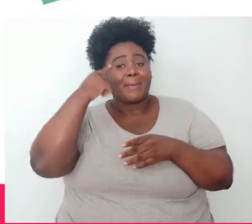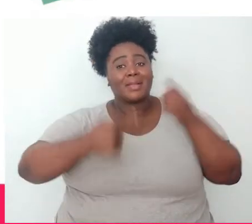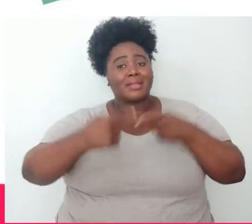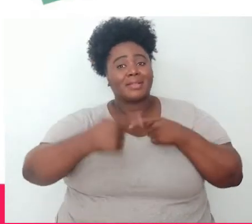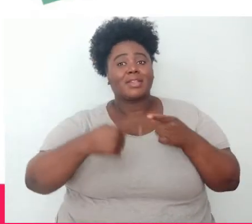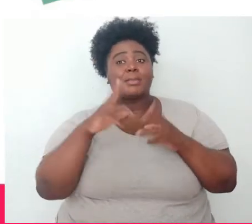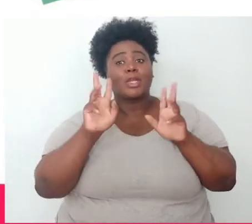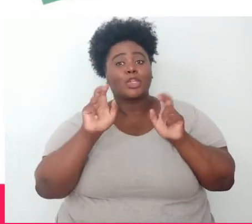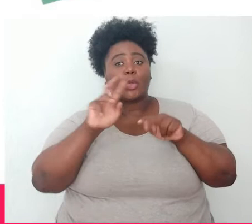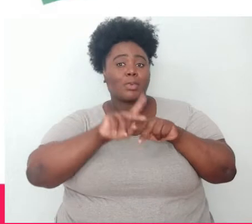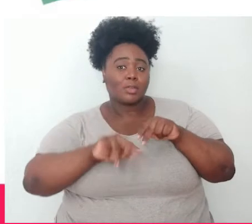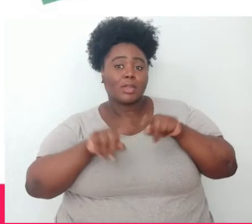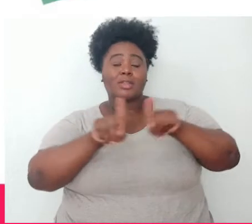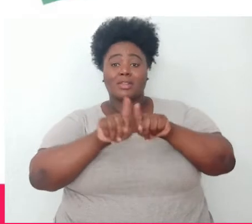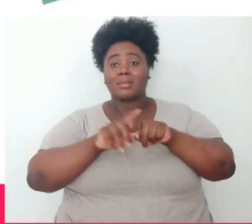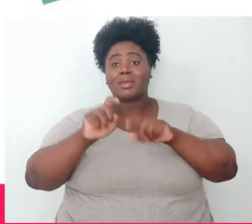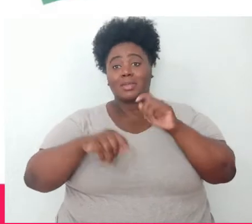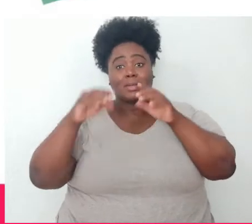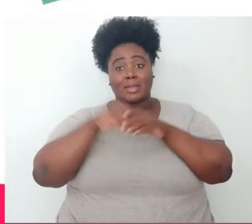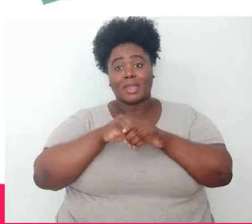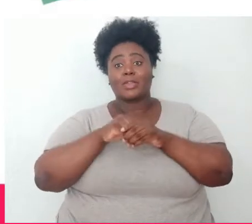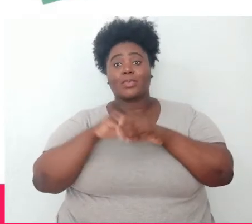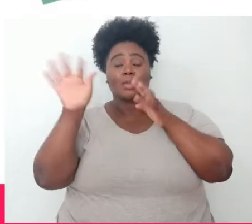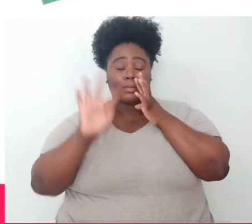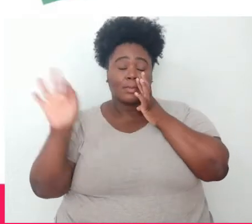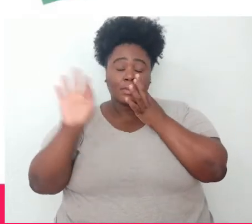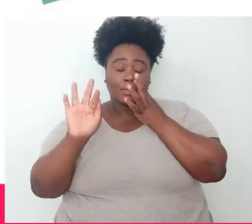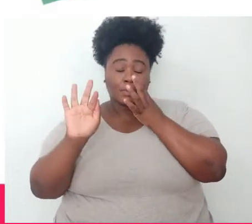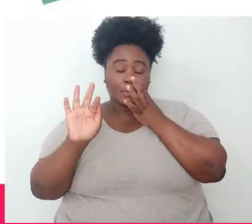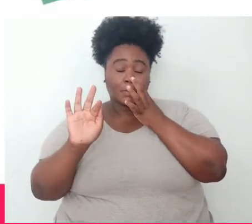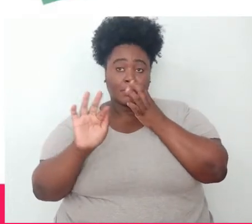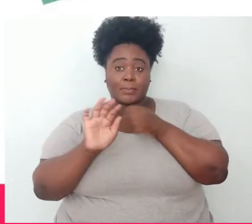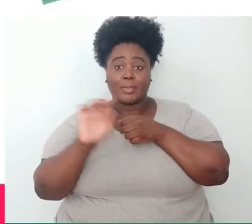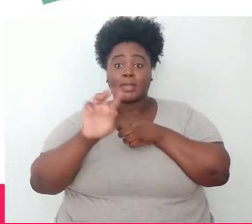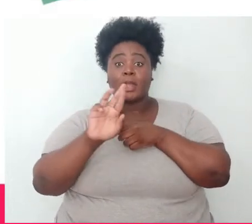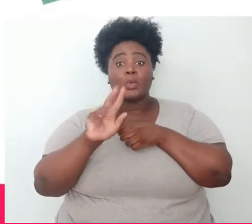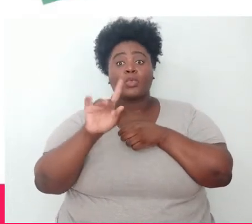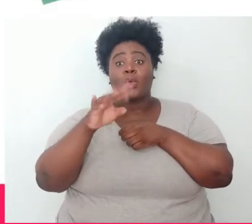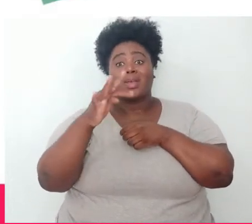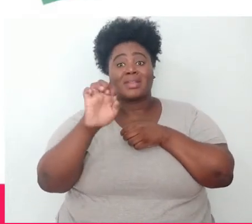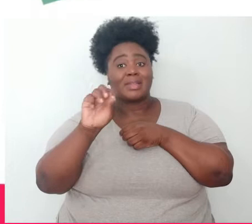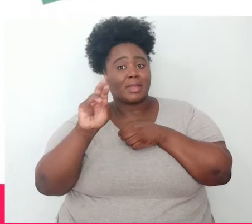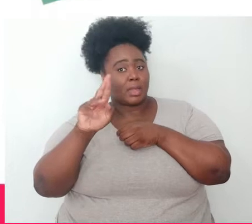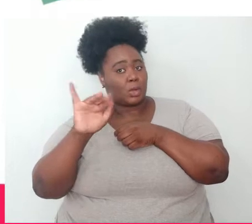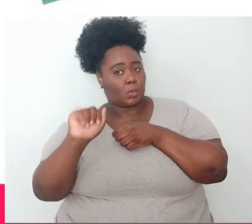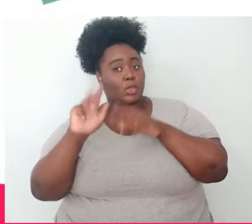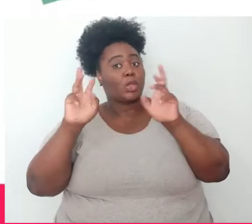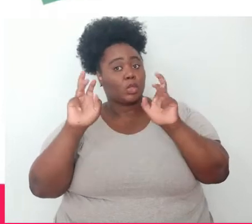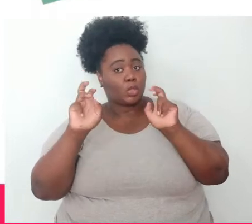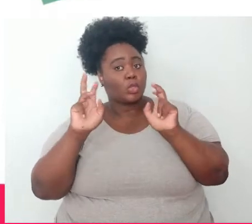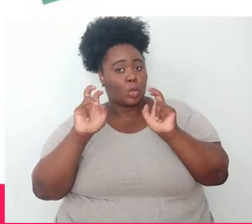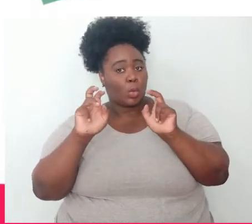debate sobre gênero e sexualidade na universidade. E não só dentro do campo teórico